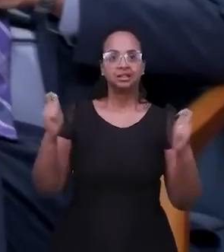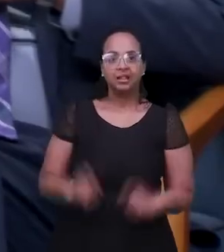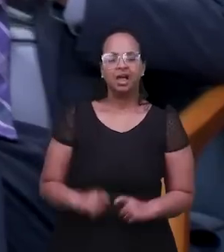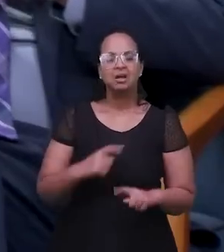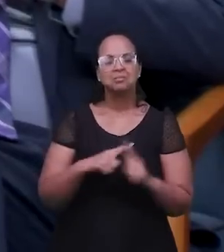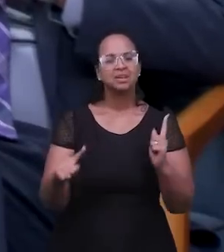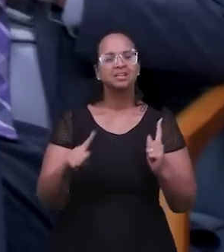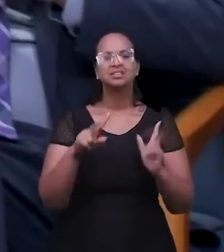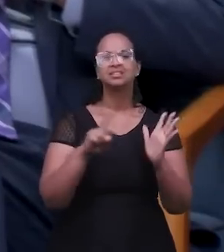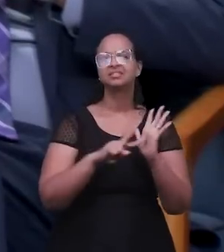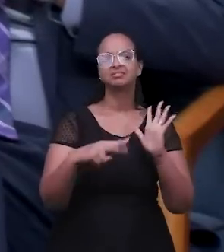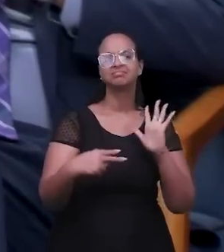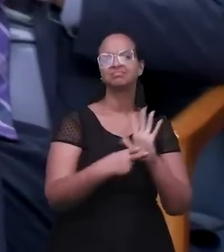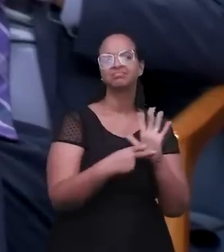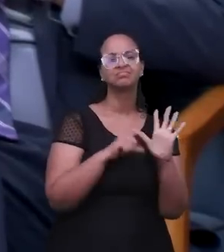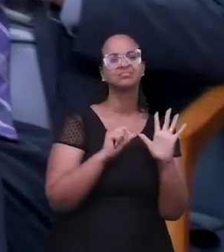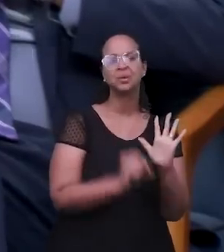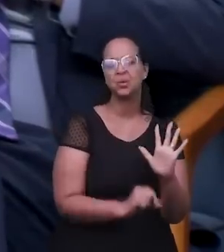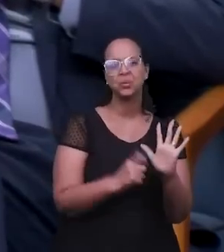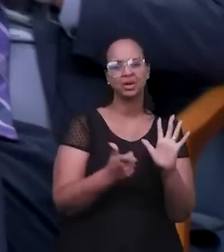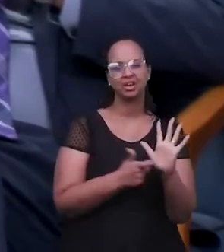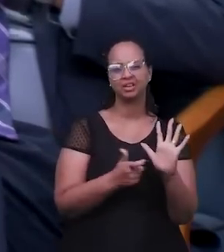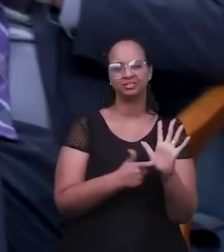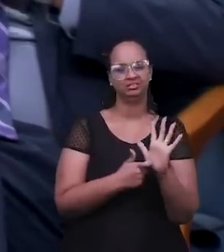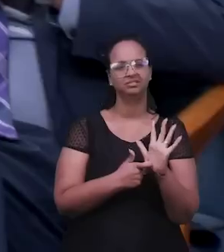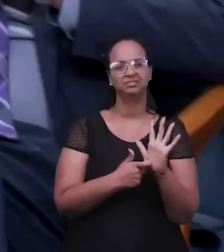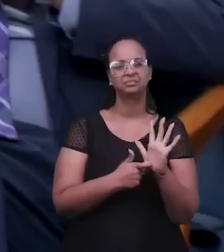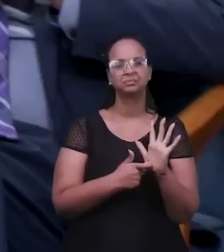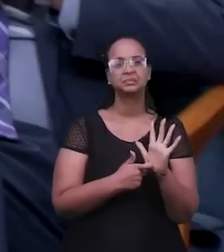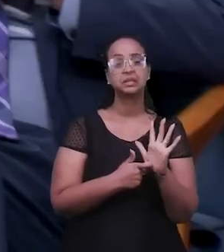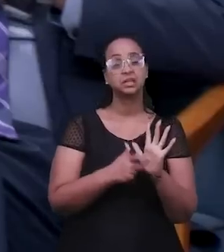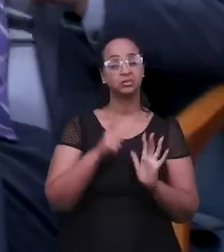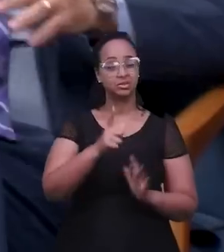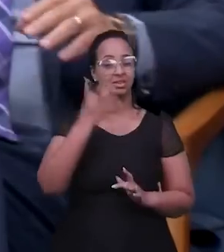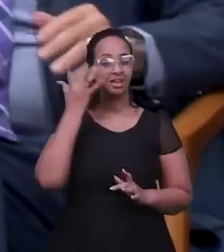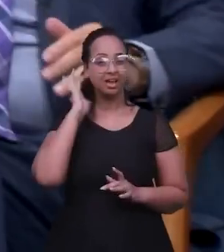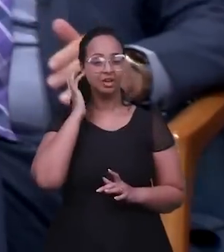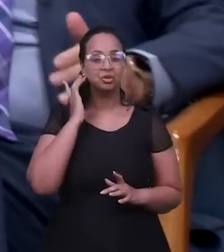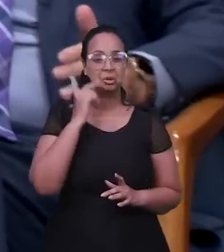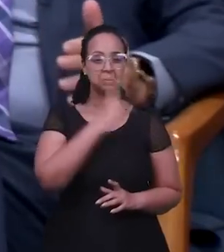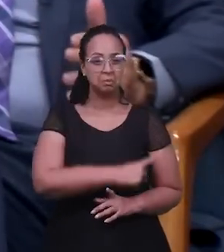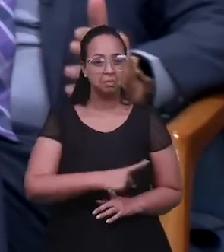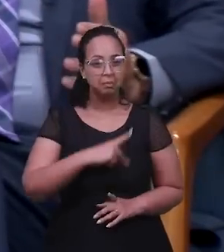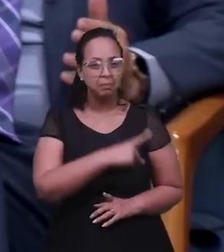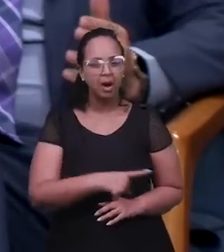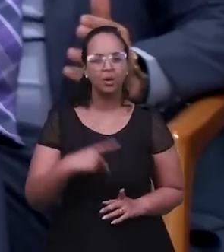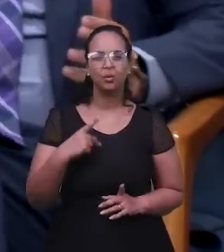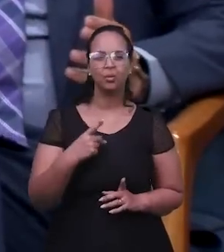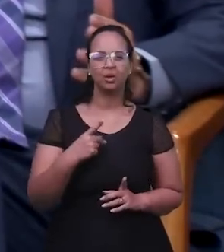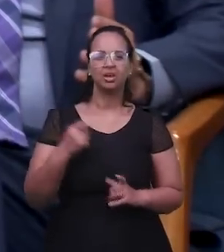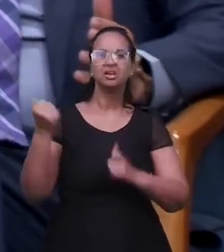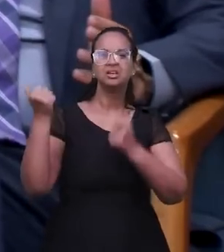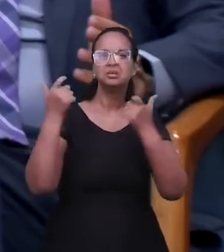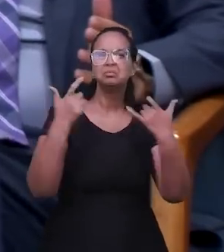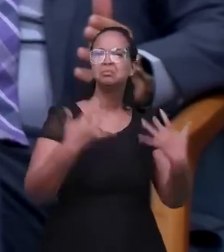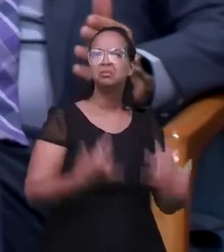O que nós podemos entender? Será que Paulo